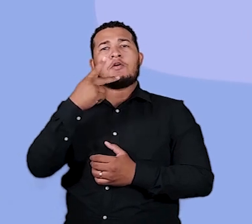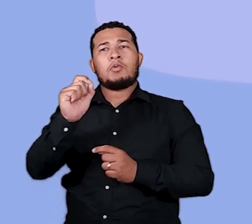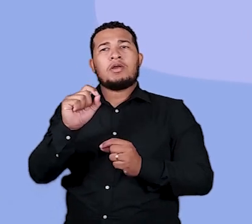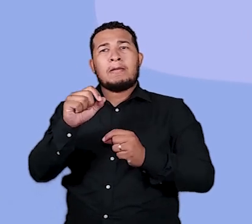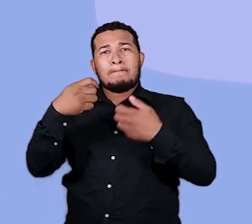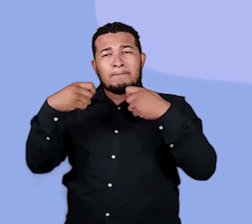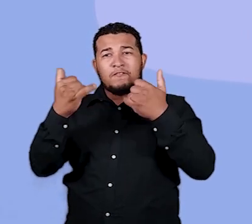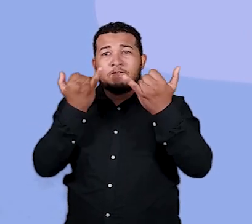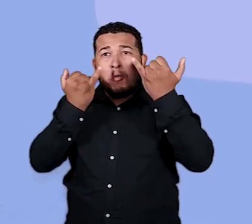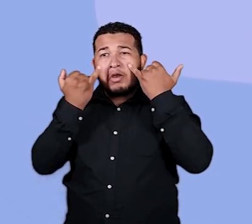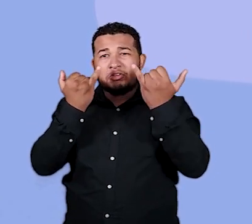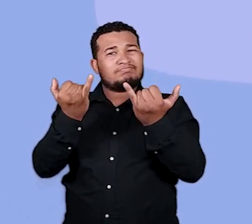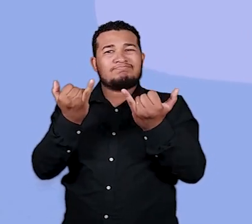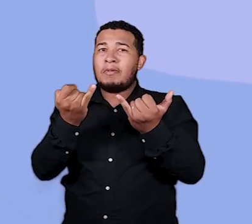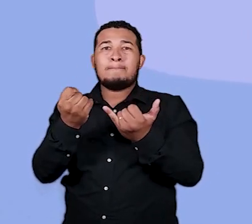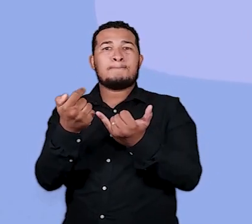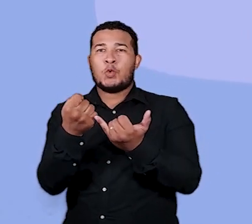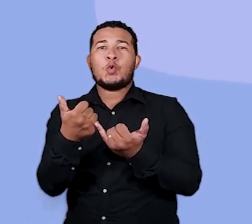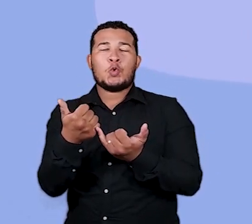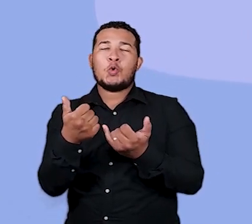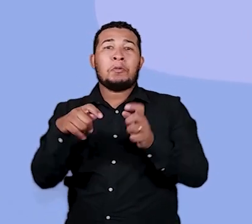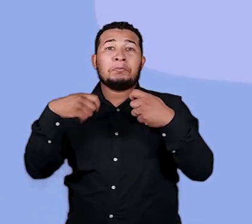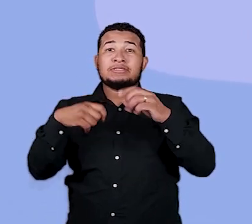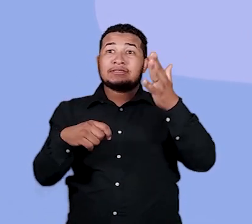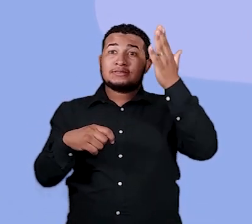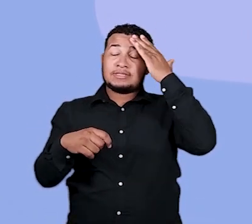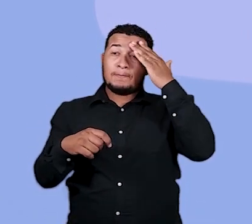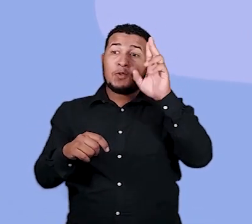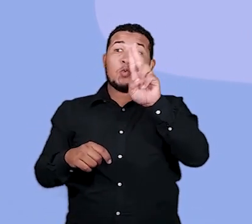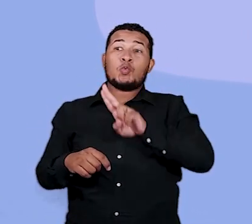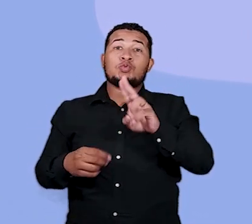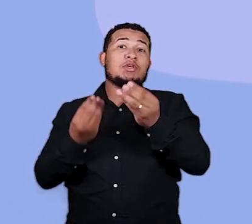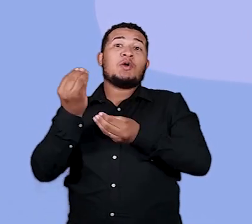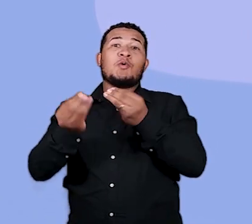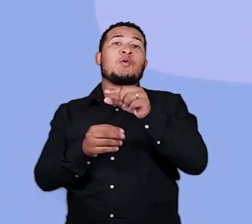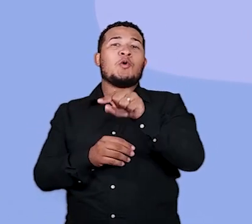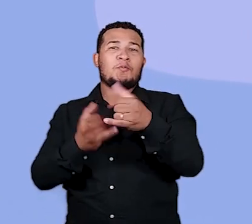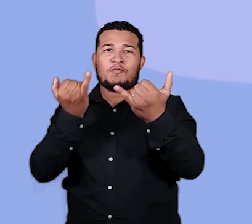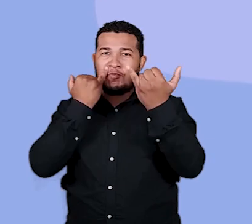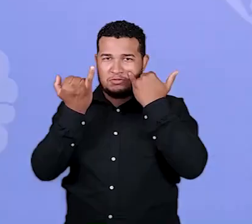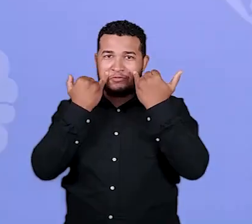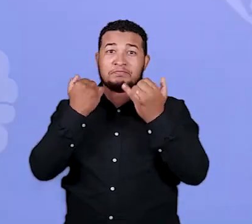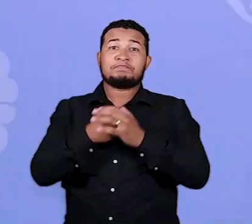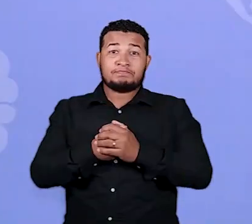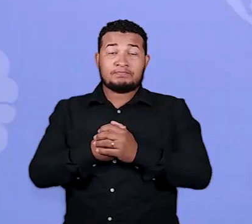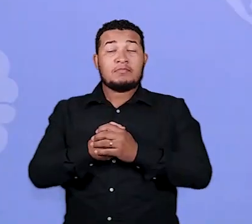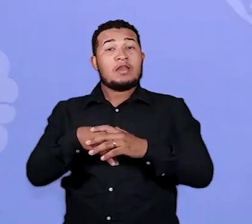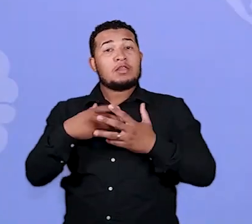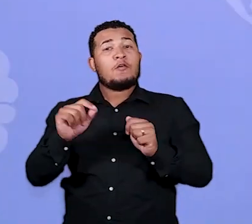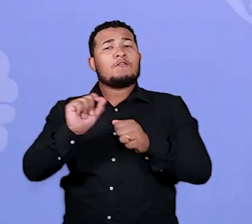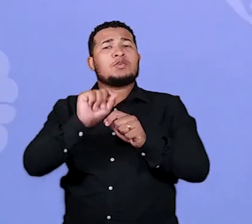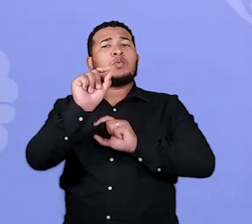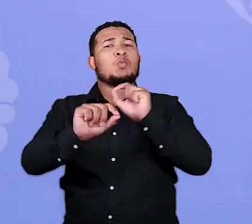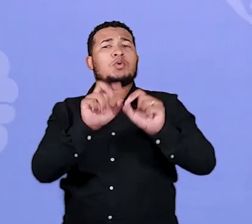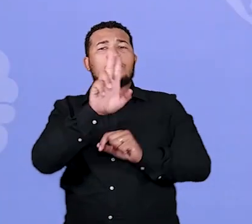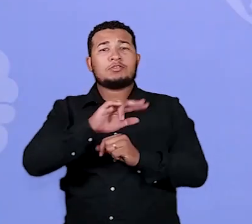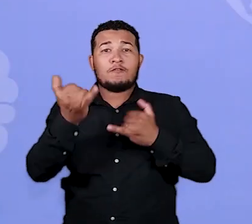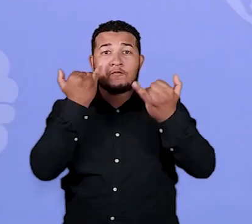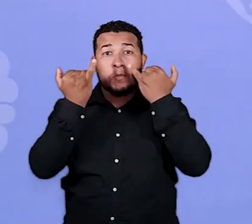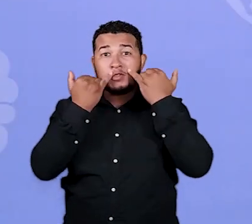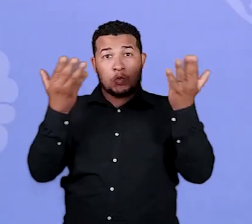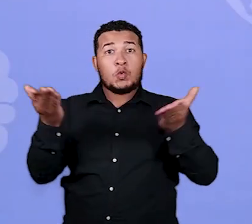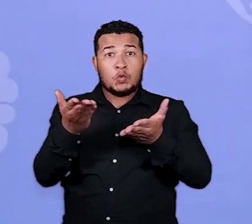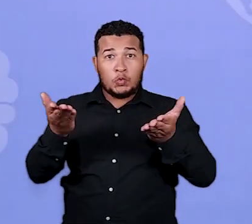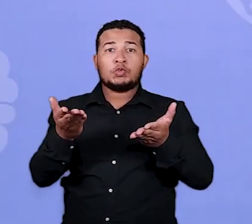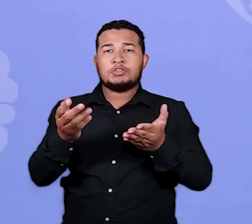não basta ter informação, é preciso saber o que fazer com ela. O que nós vamos fazer com essa